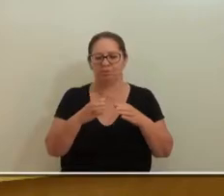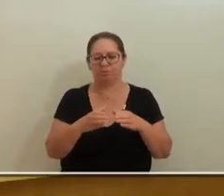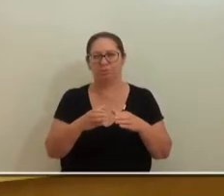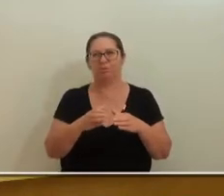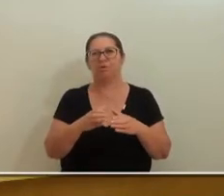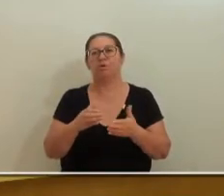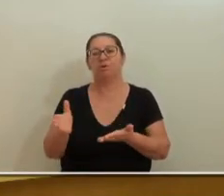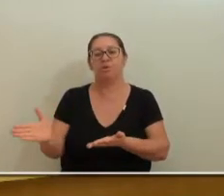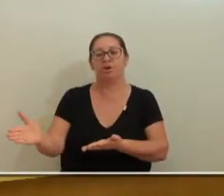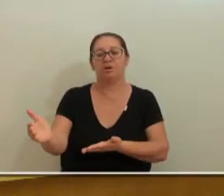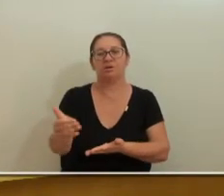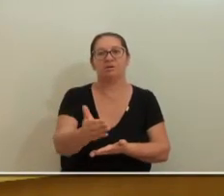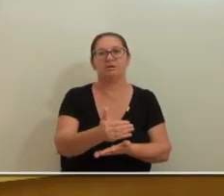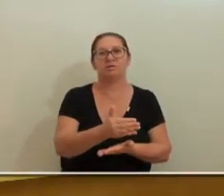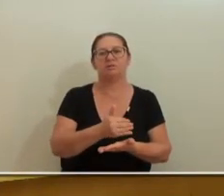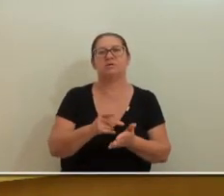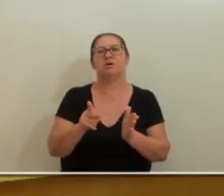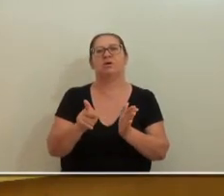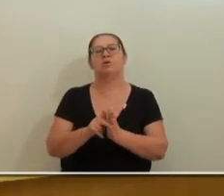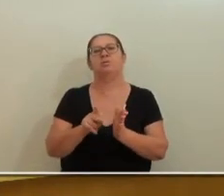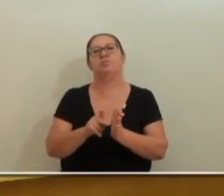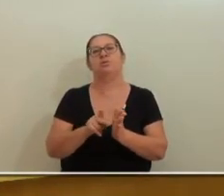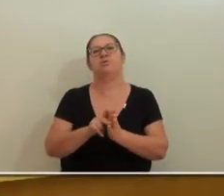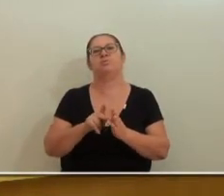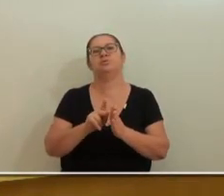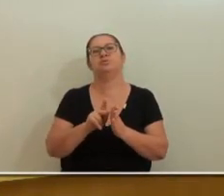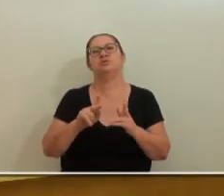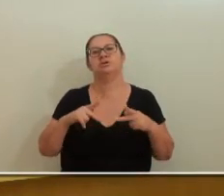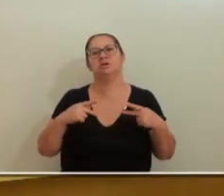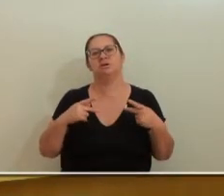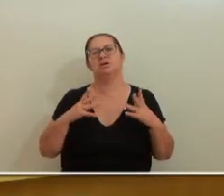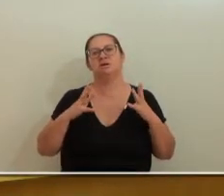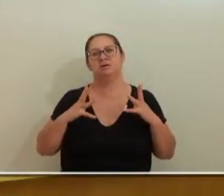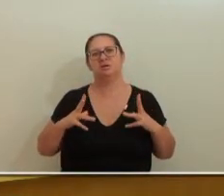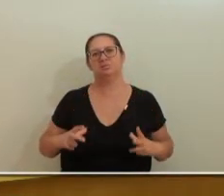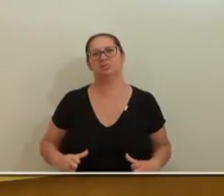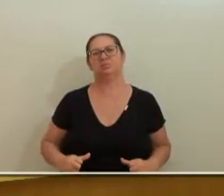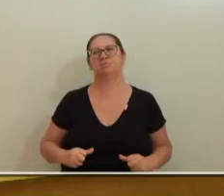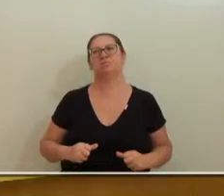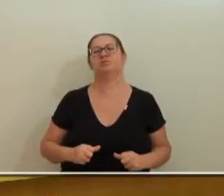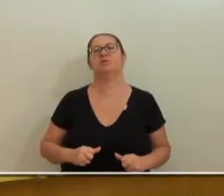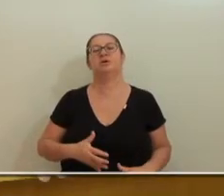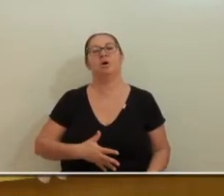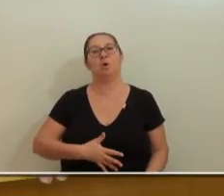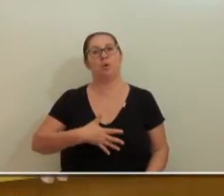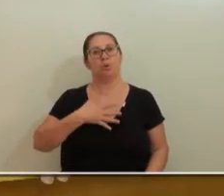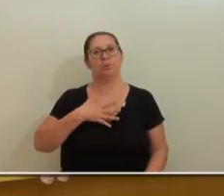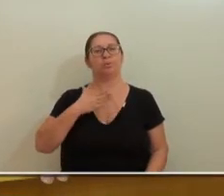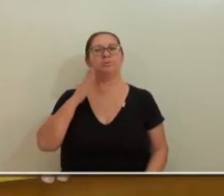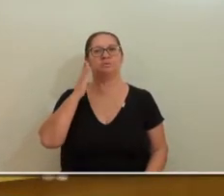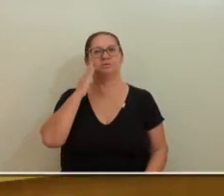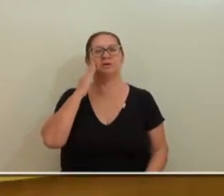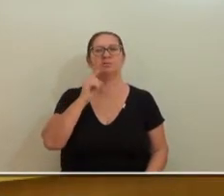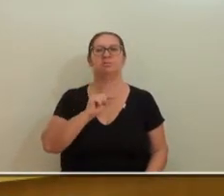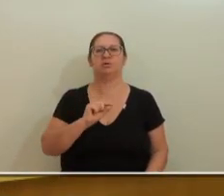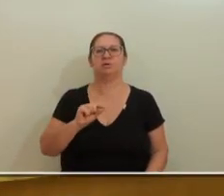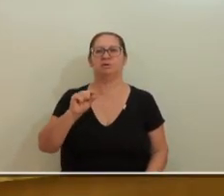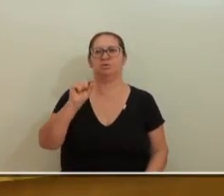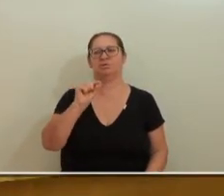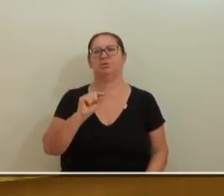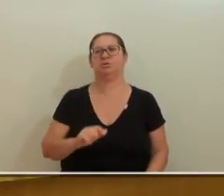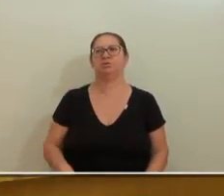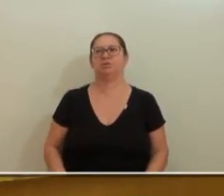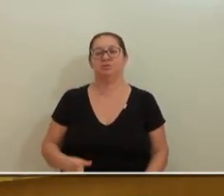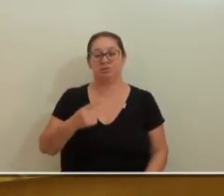de higiene, que foi fundamental para esse trabalho. E aqui eu tive o orgulho de saber que, por onde o